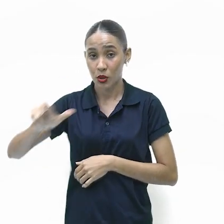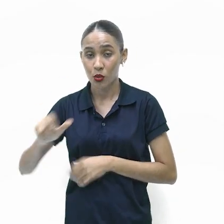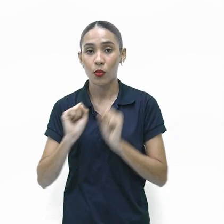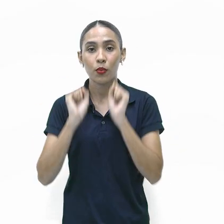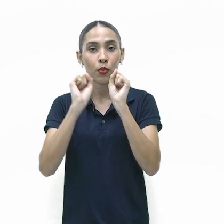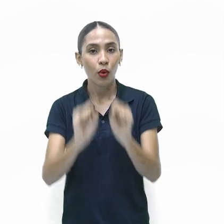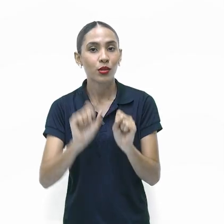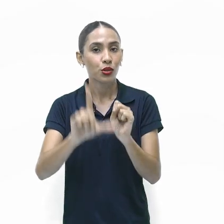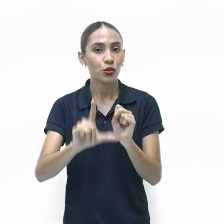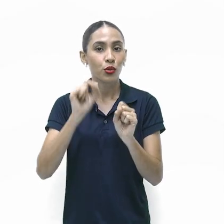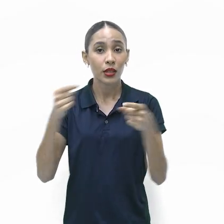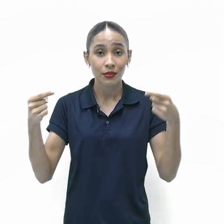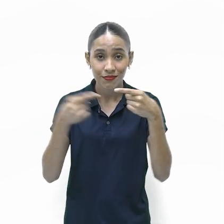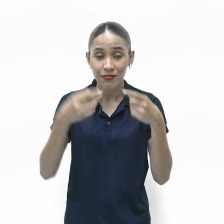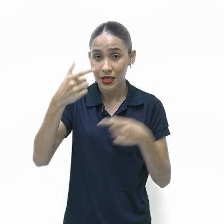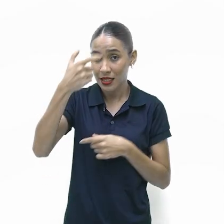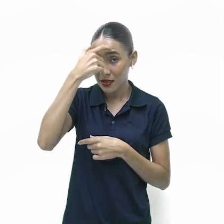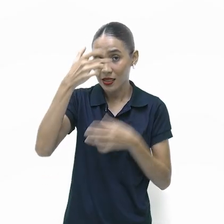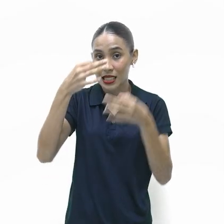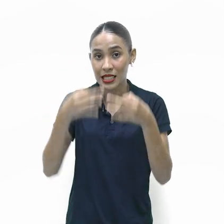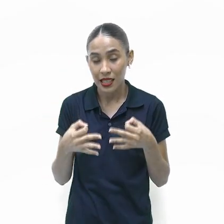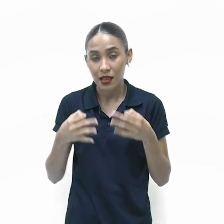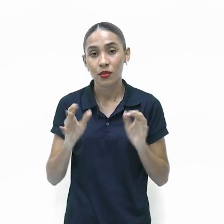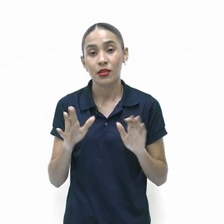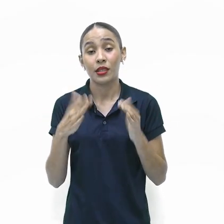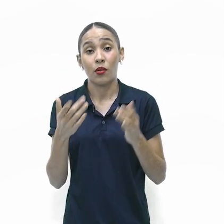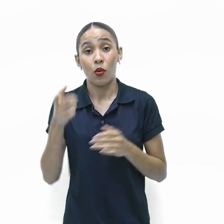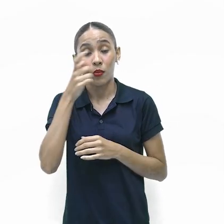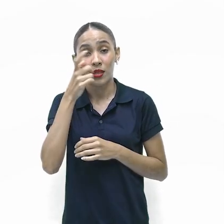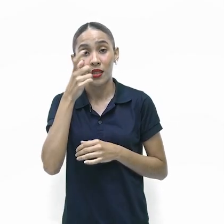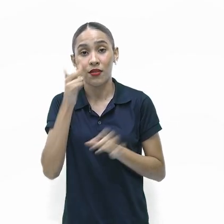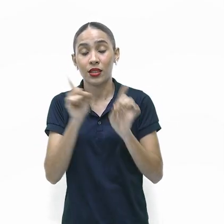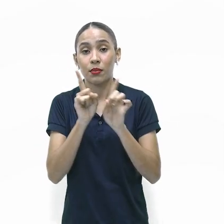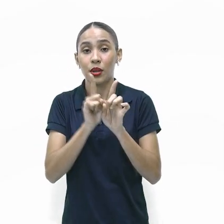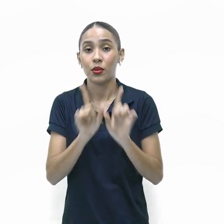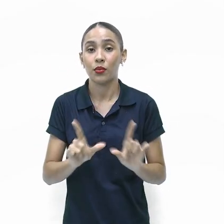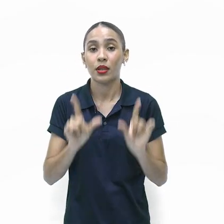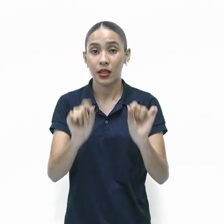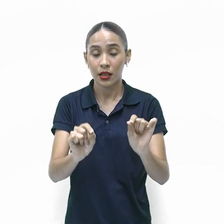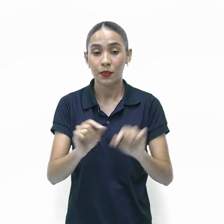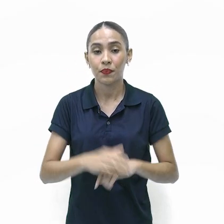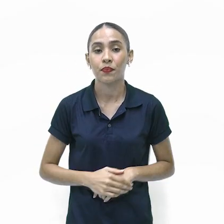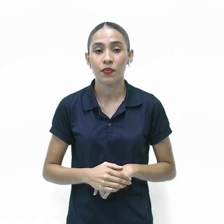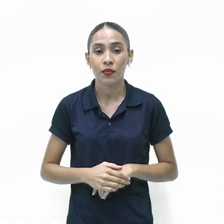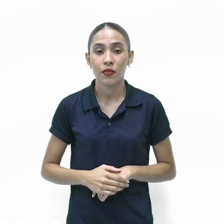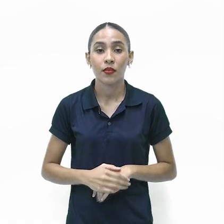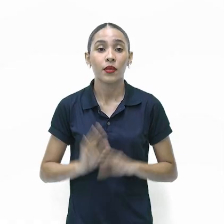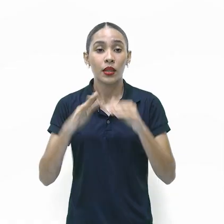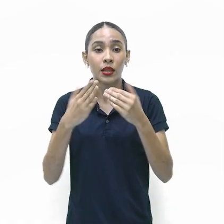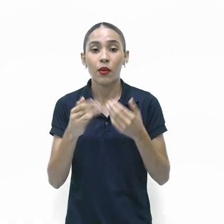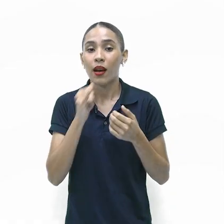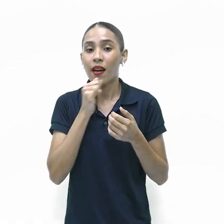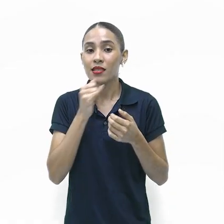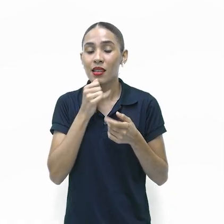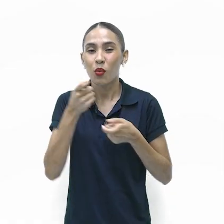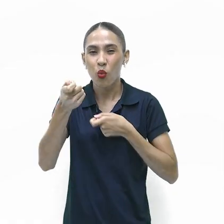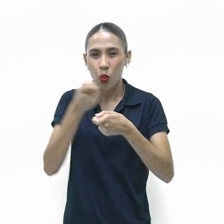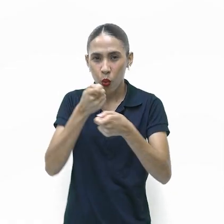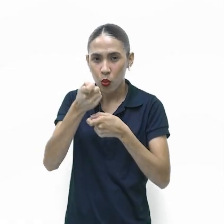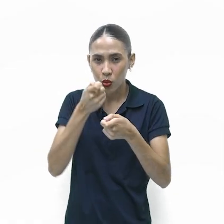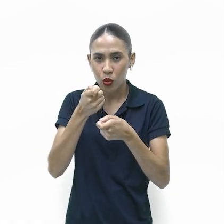fazer escolhas conscientes. A gente observa também que nenhuma forma de controle